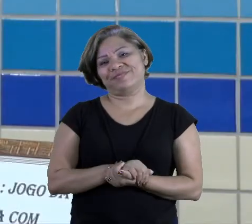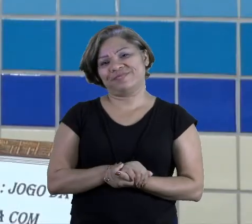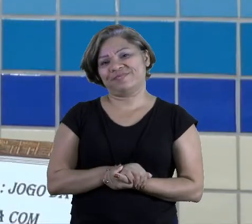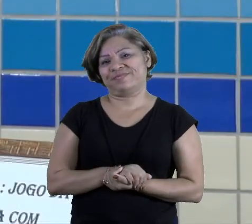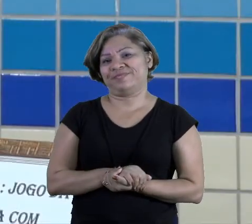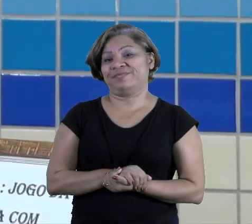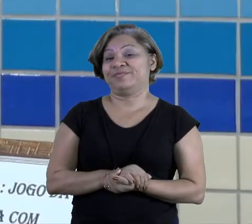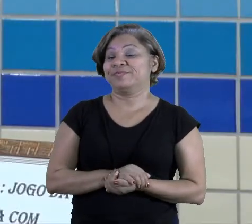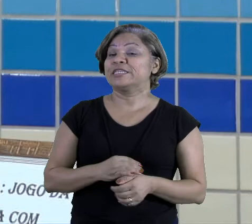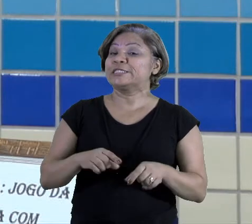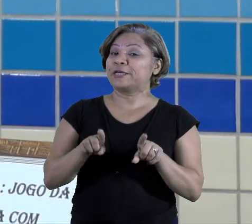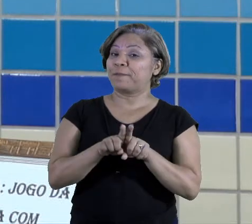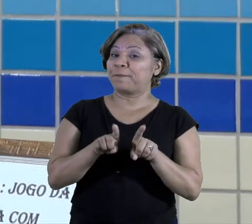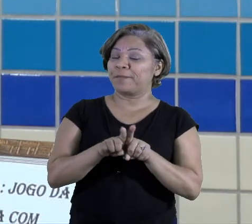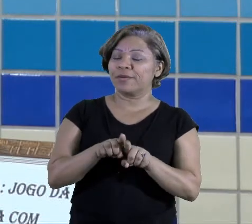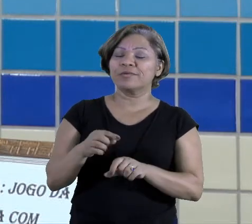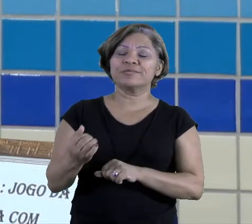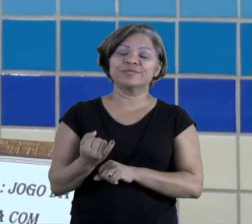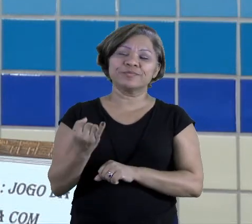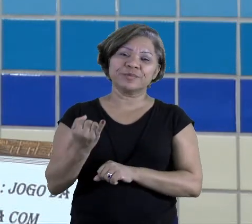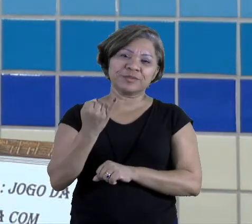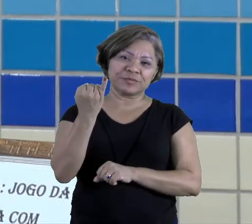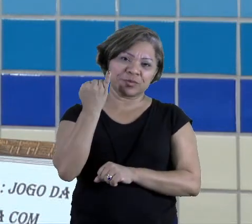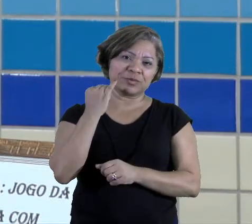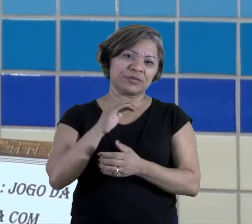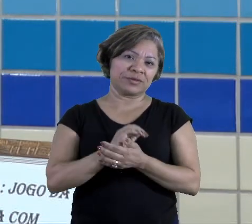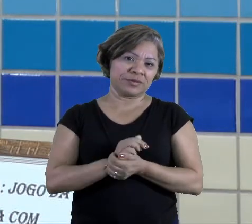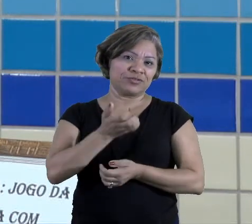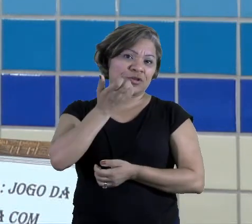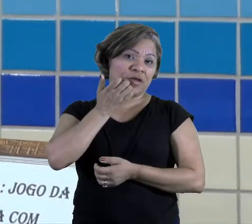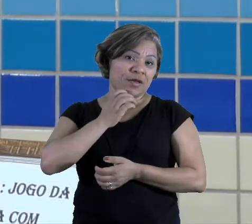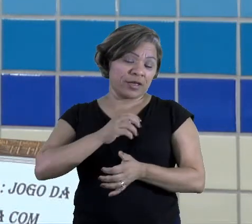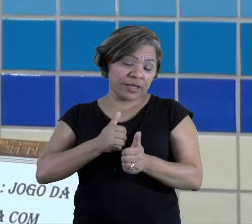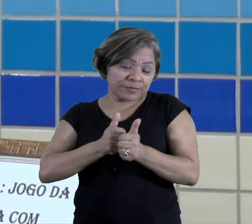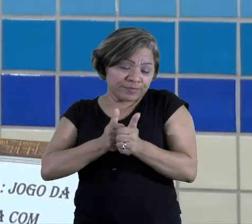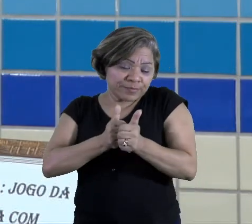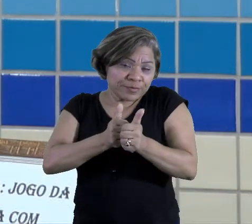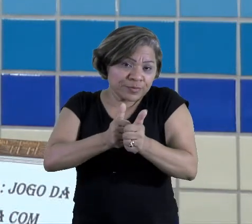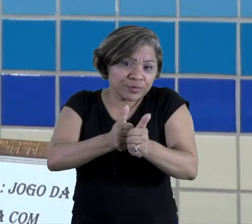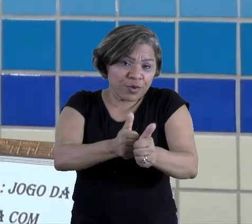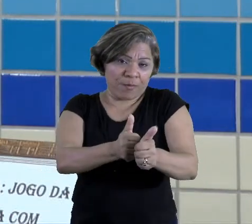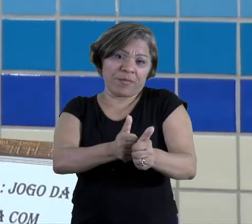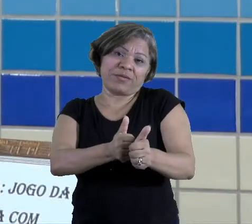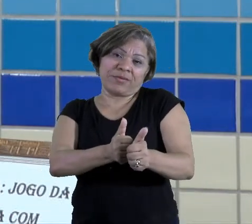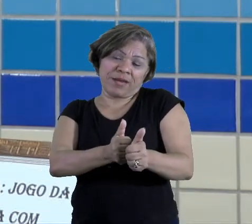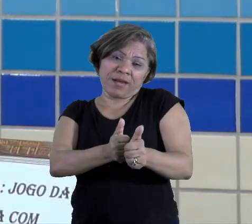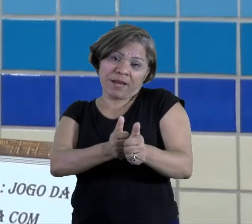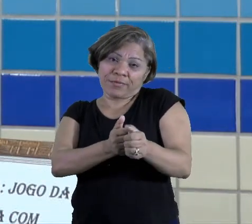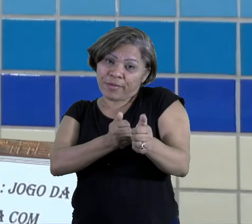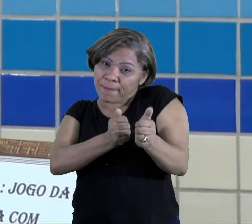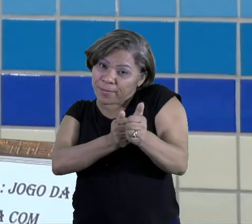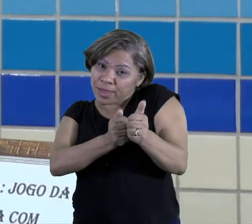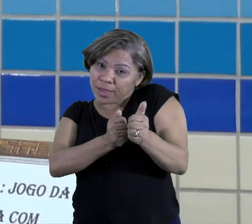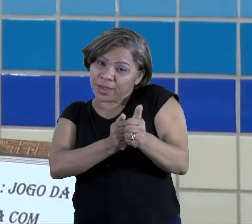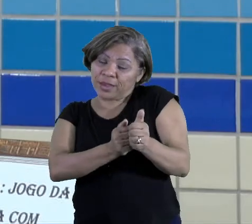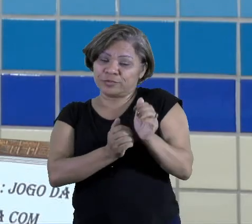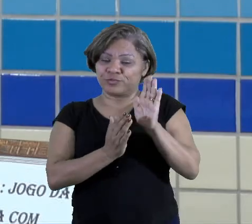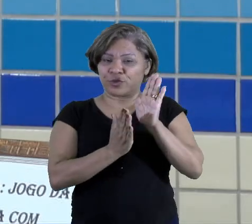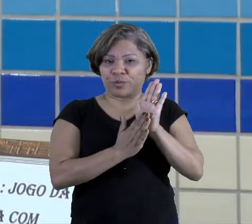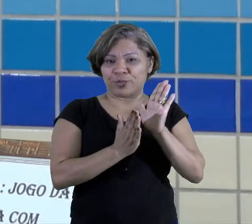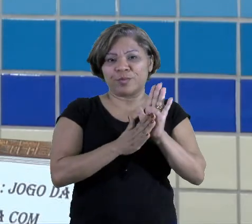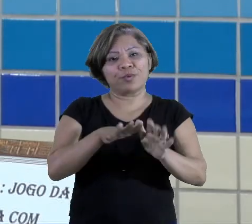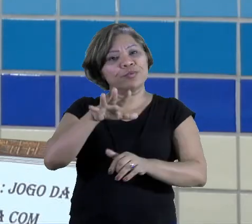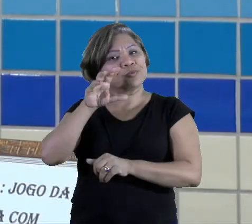é muito importante que as crianças sejam acompanhadas de perto em todo o processo da proposta e também sejam ouvidas com